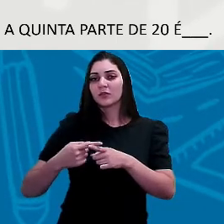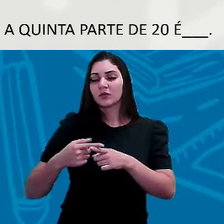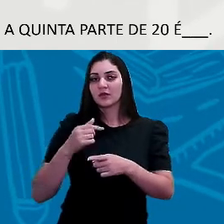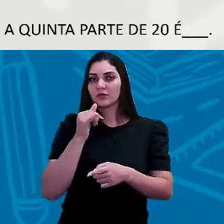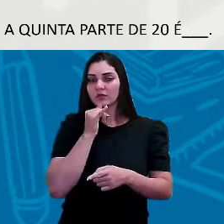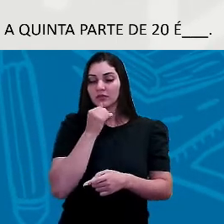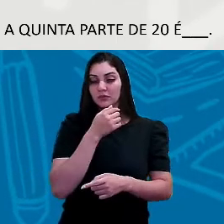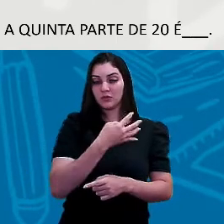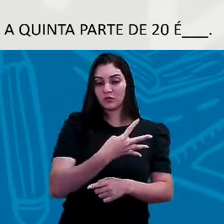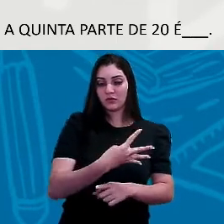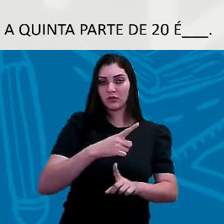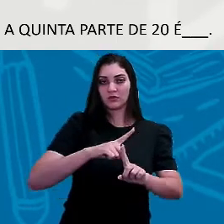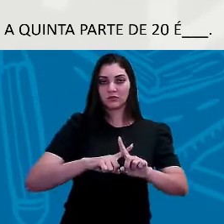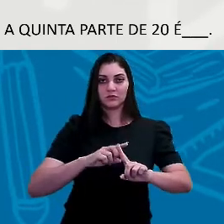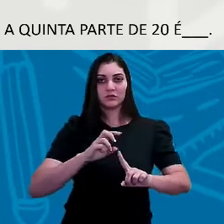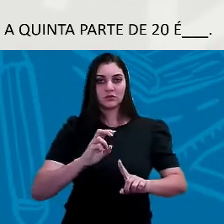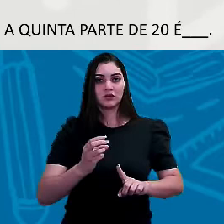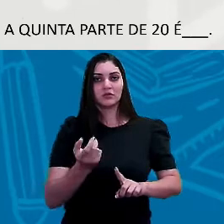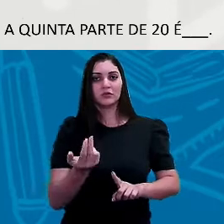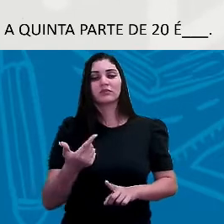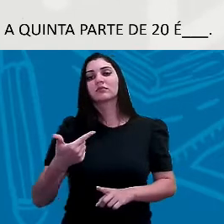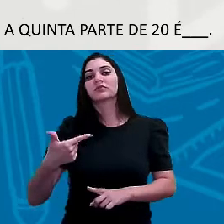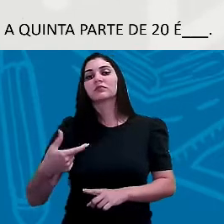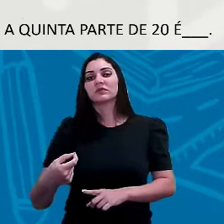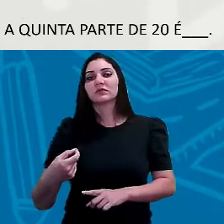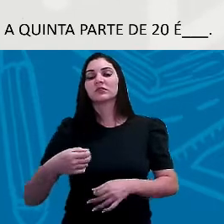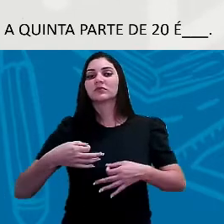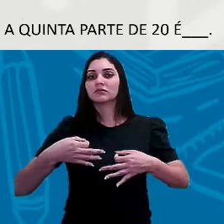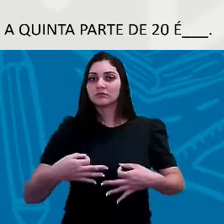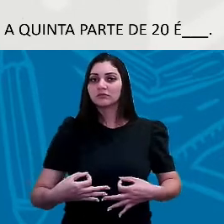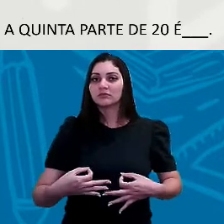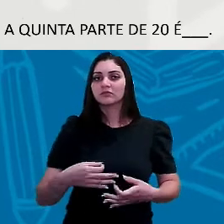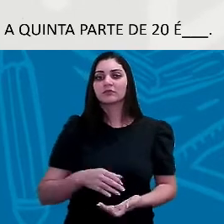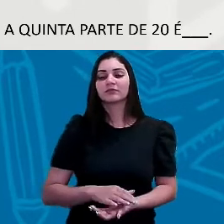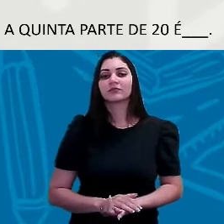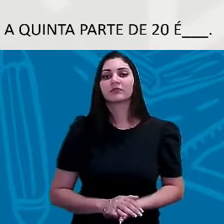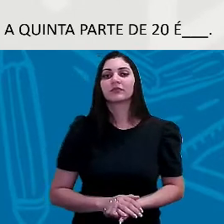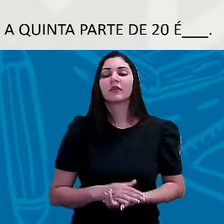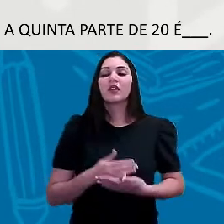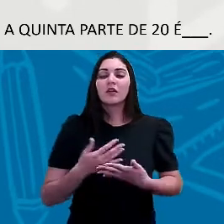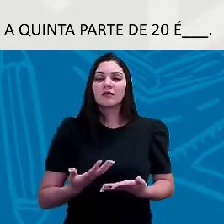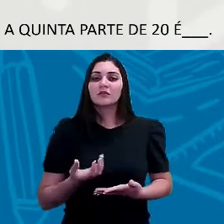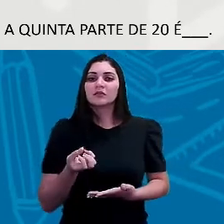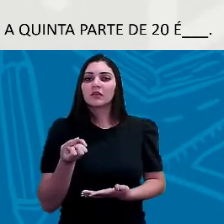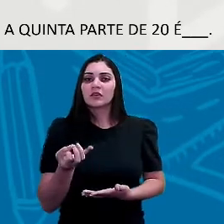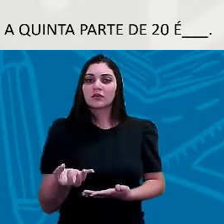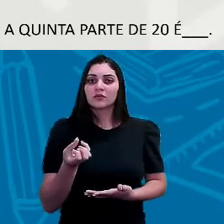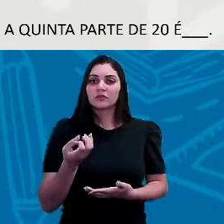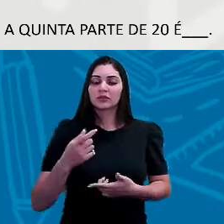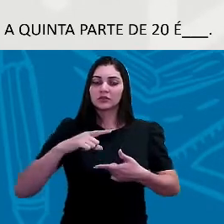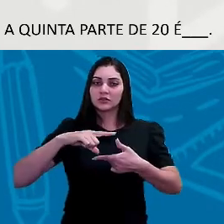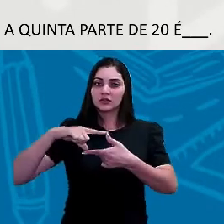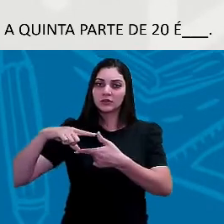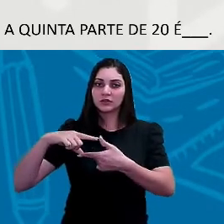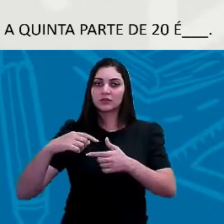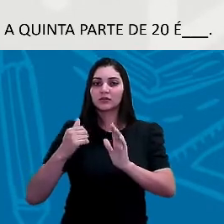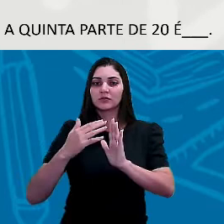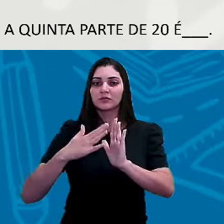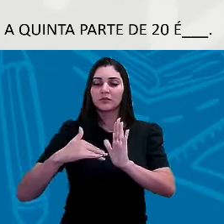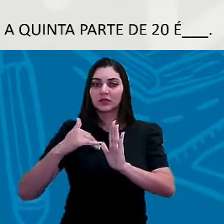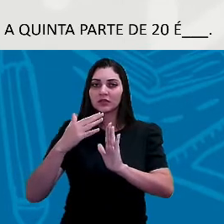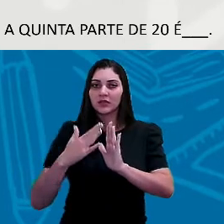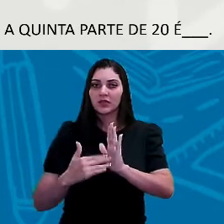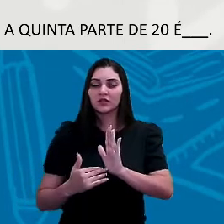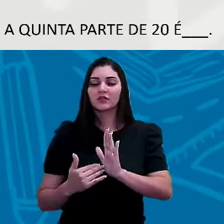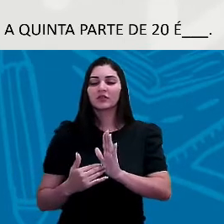4 vezes 5, 20, tá certo? A quantidade de quadradinhos pintados representa a